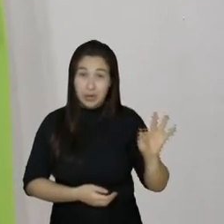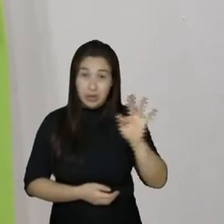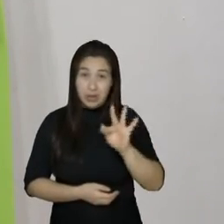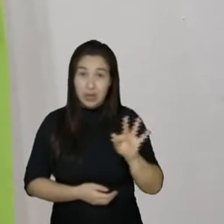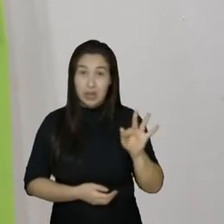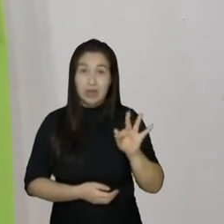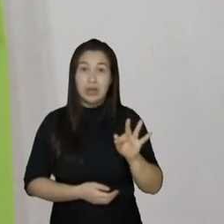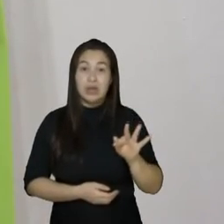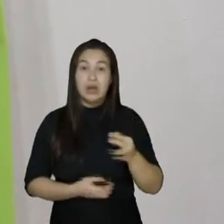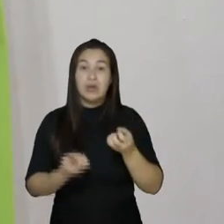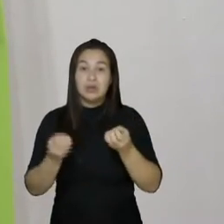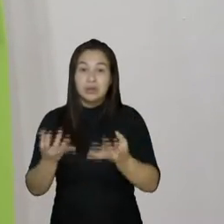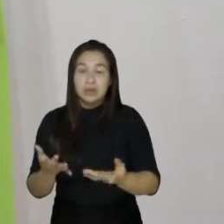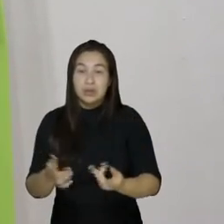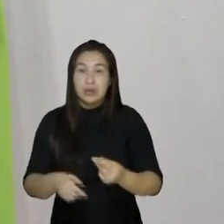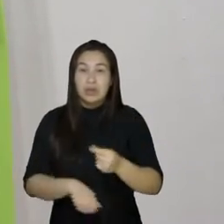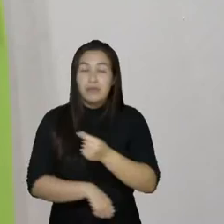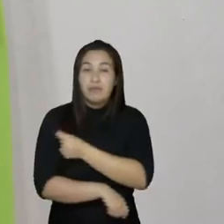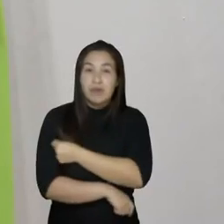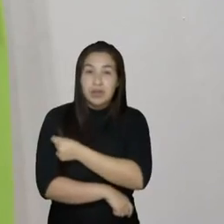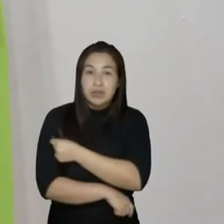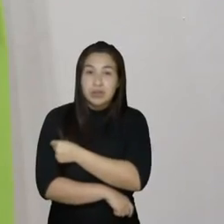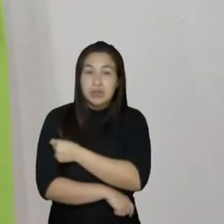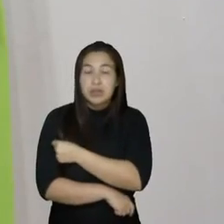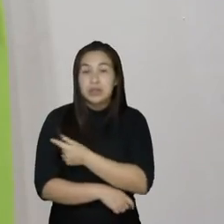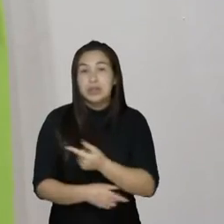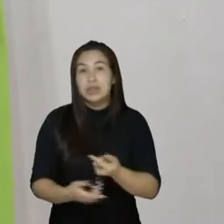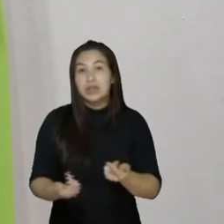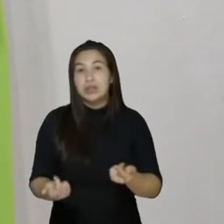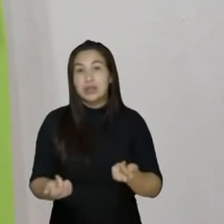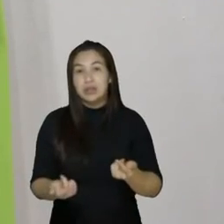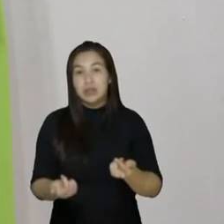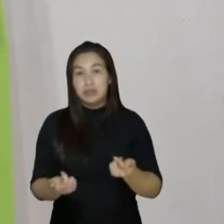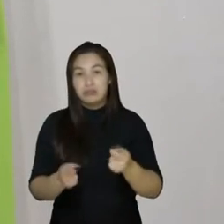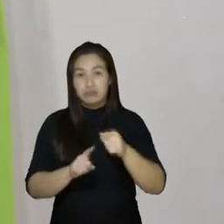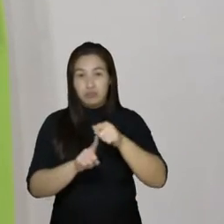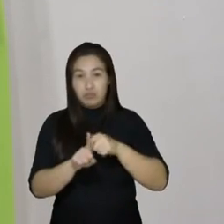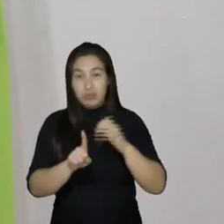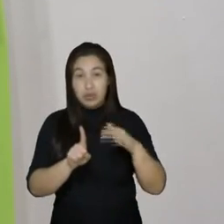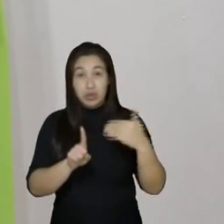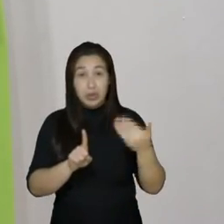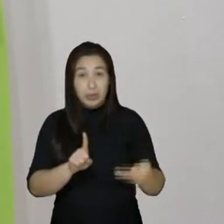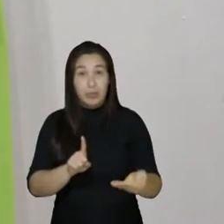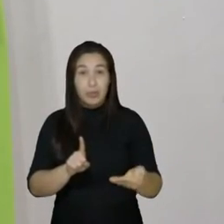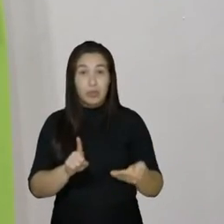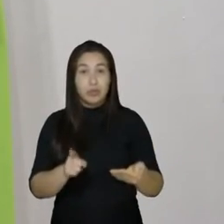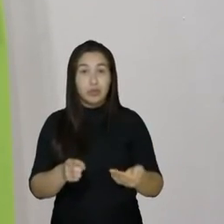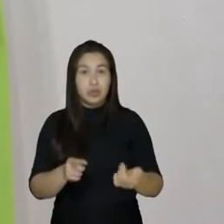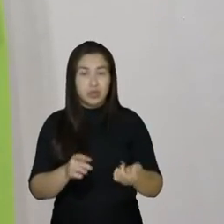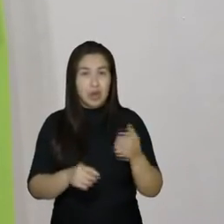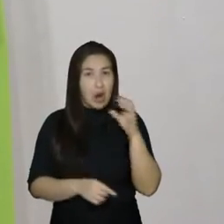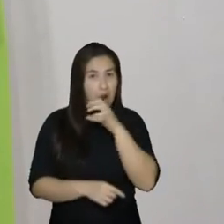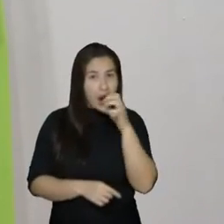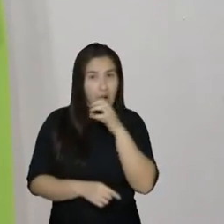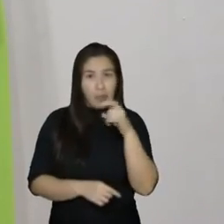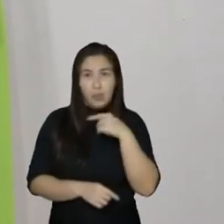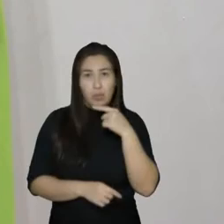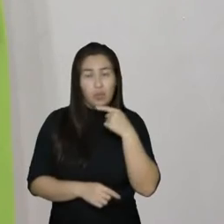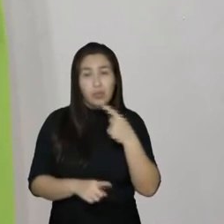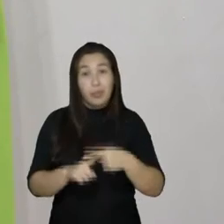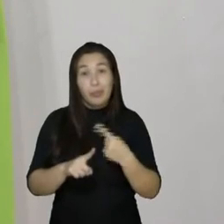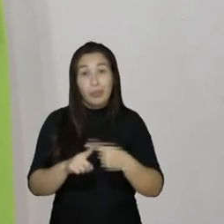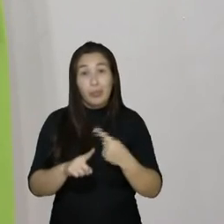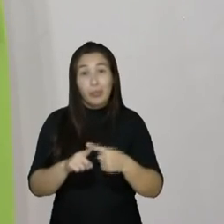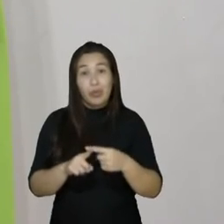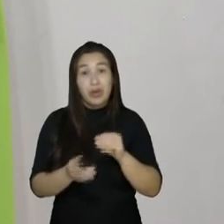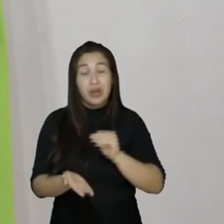botar a vacina aqui um mês depois dos países que produziam a vacina. E só não veio mais rápido por falta de demanda. Aliás,